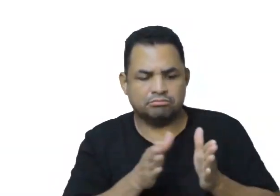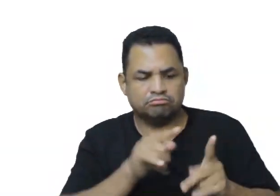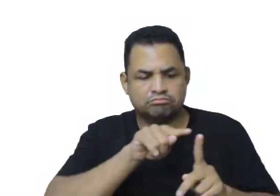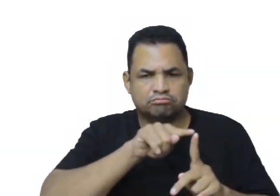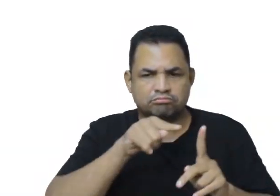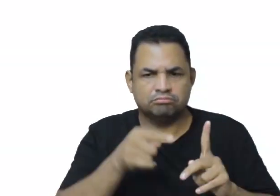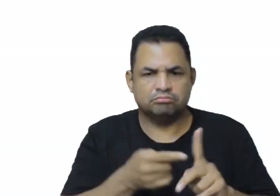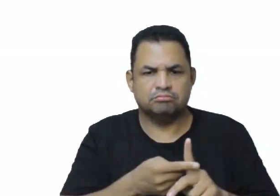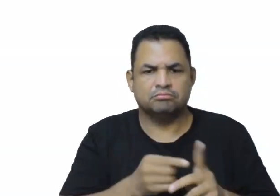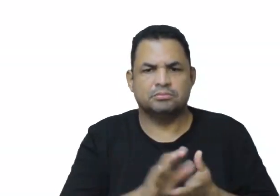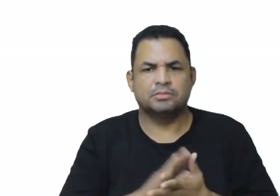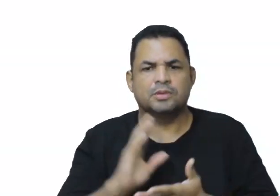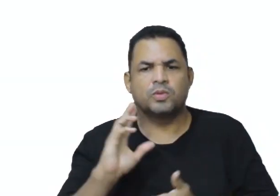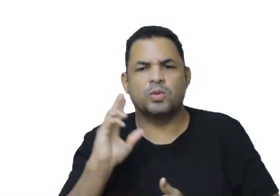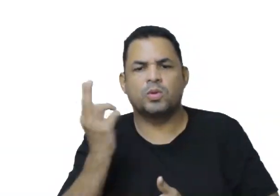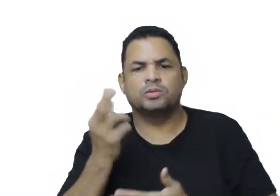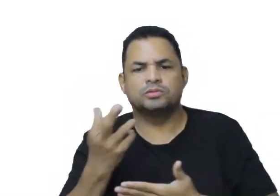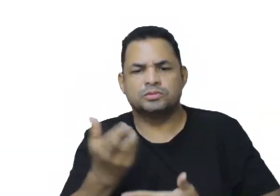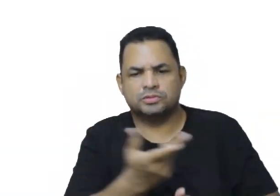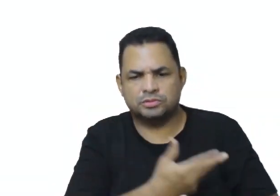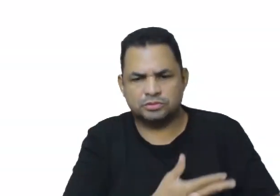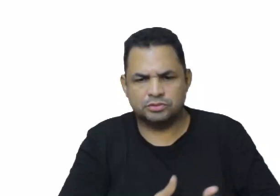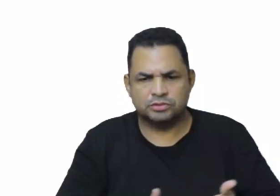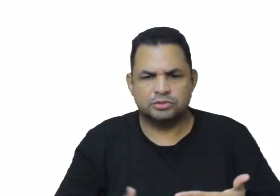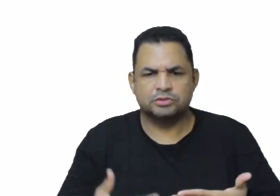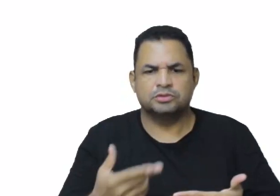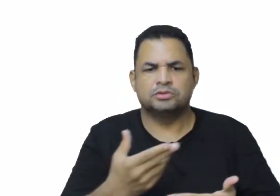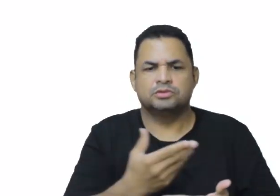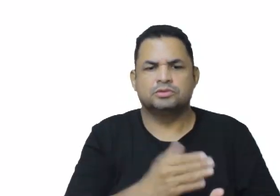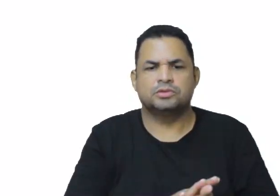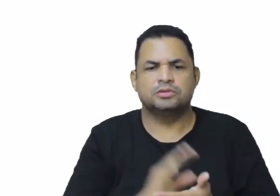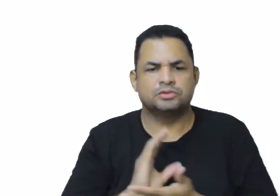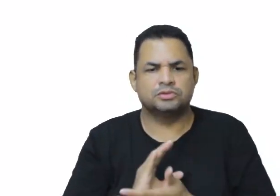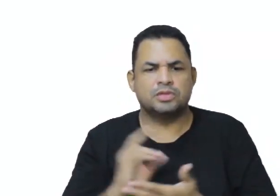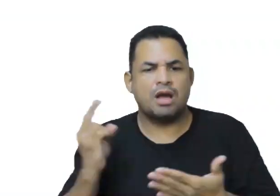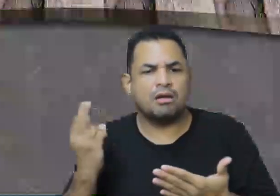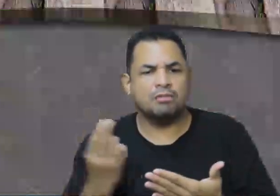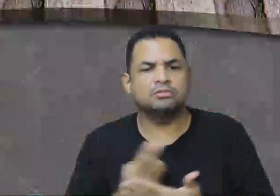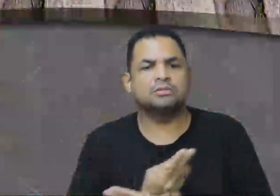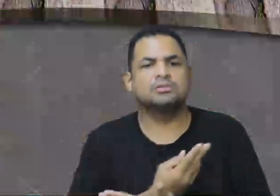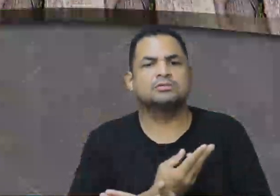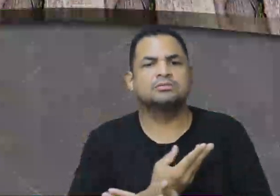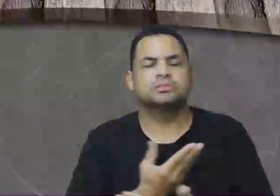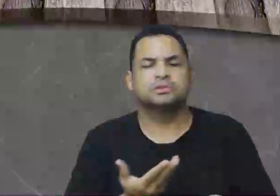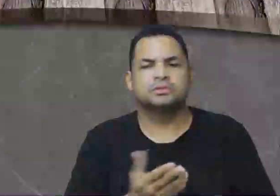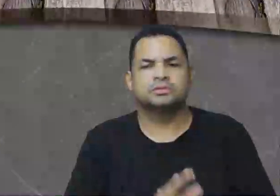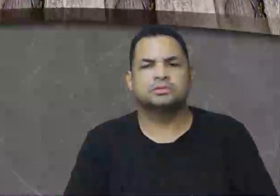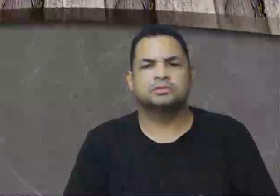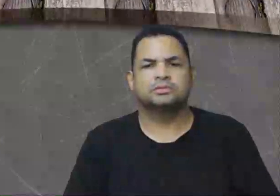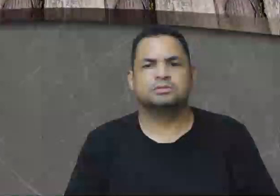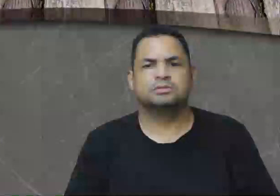vão acontecer os vários fatores que a gente viu na última aula, tá?